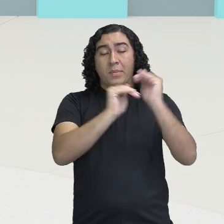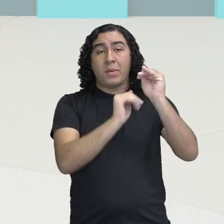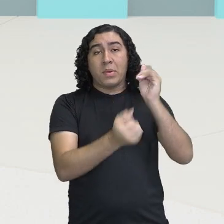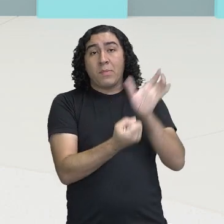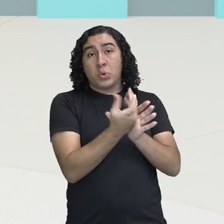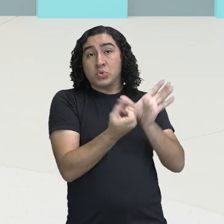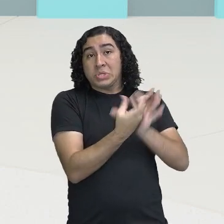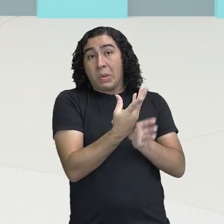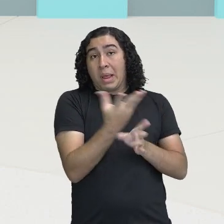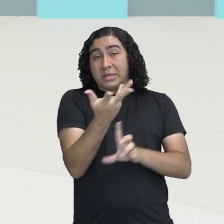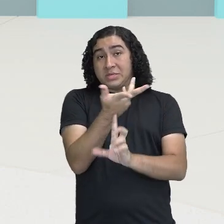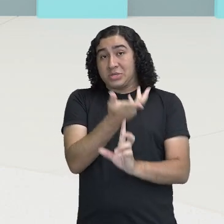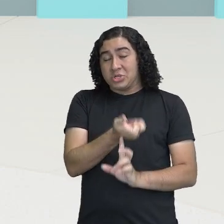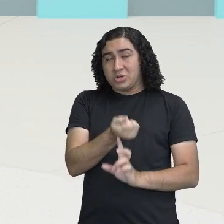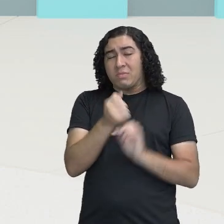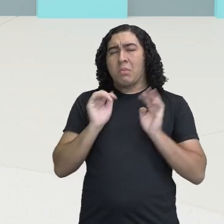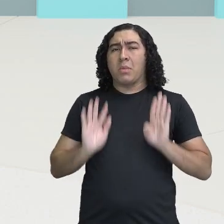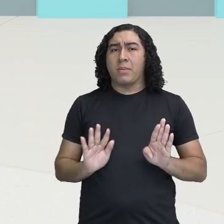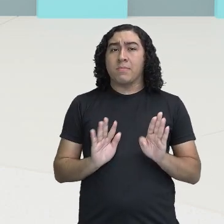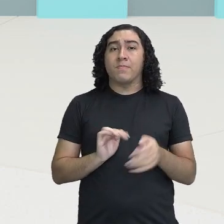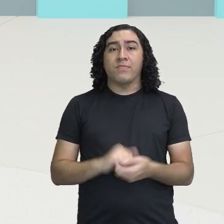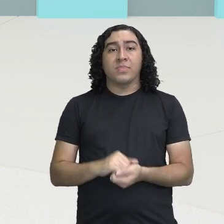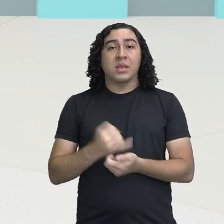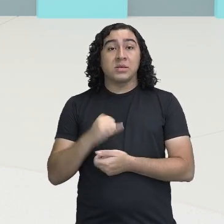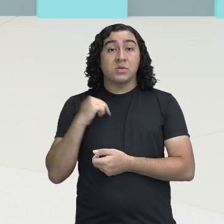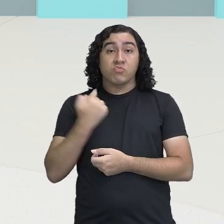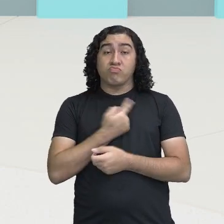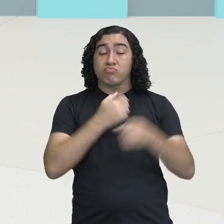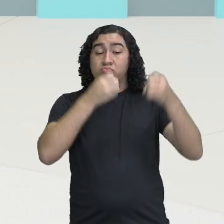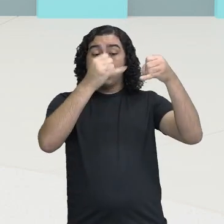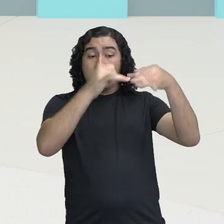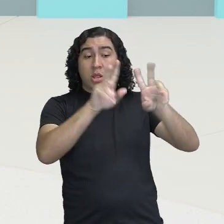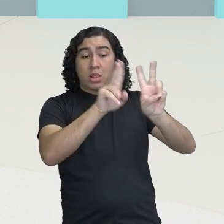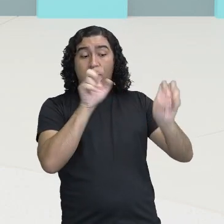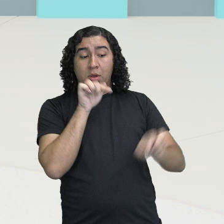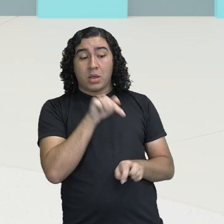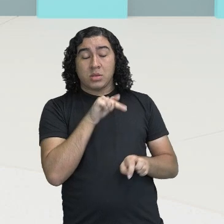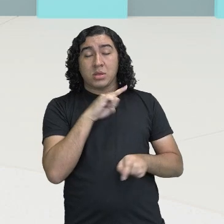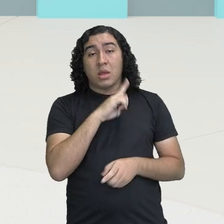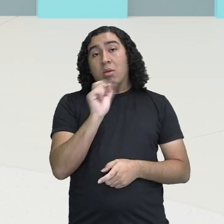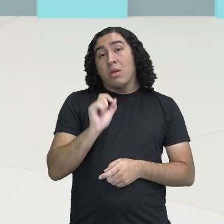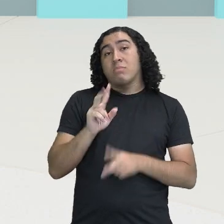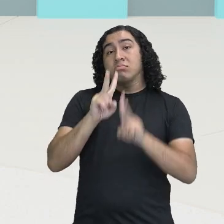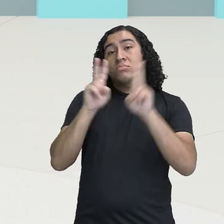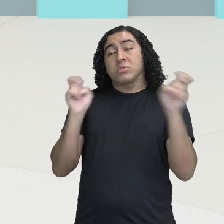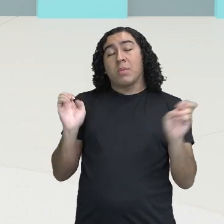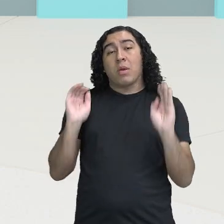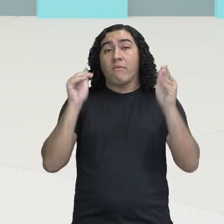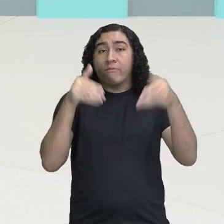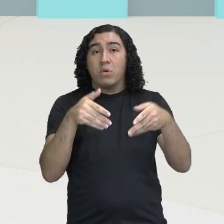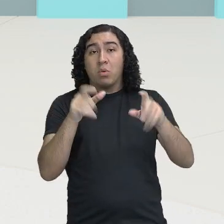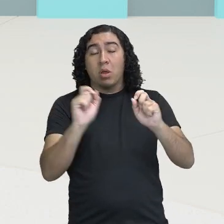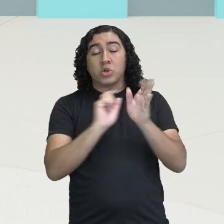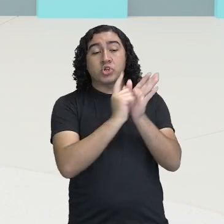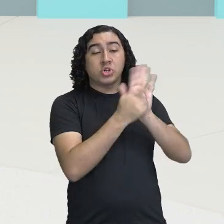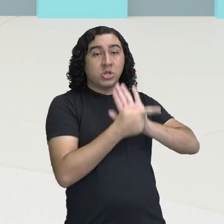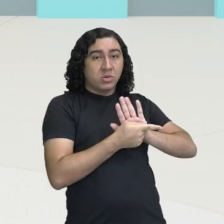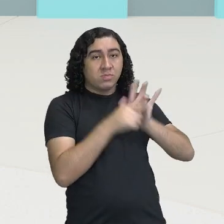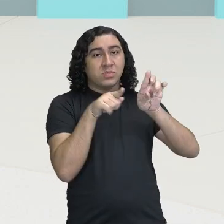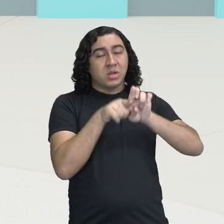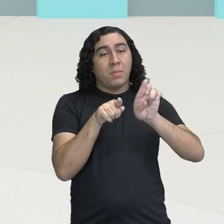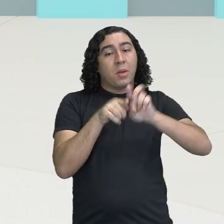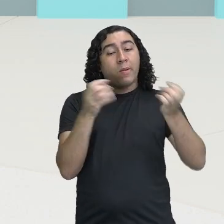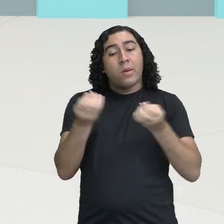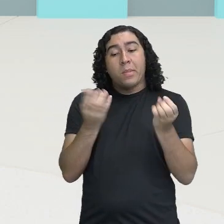produção. Ora, quando falamos disso, vamos ver a questão dos gêneros e